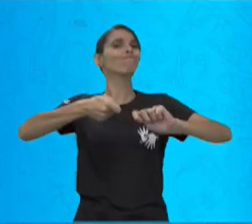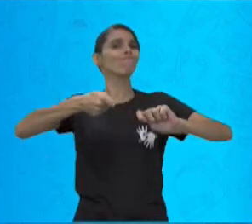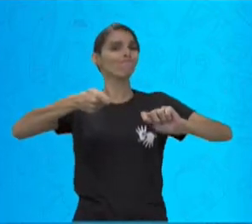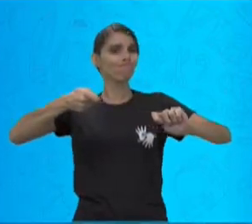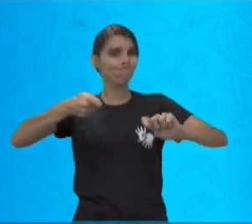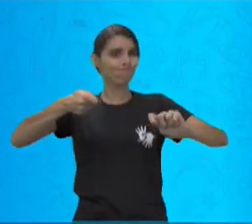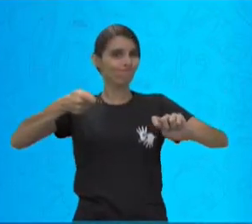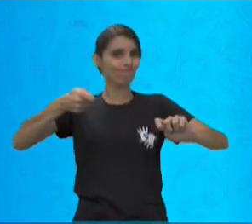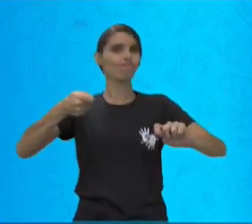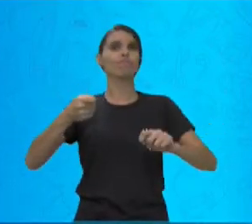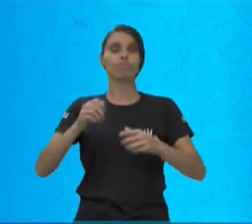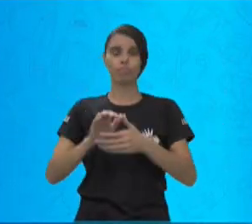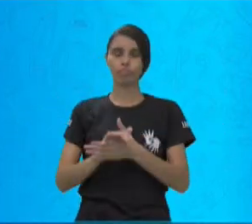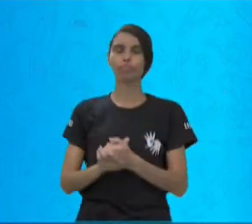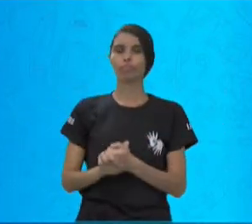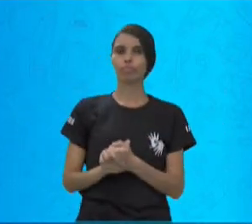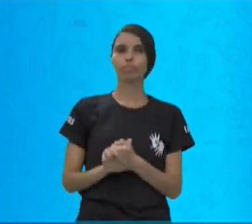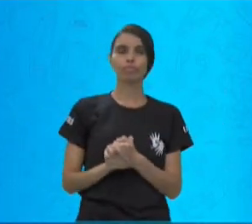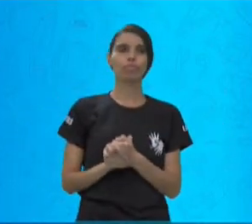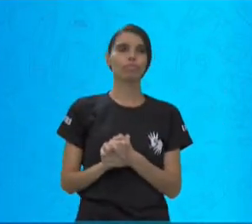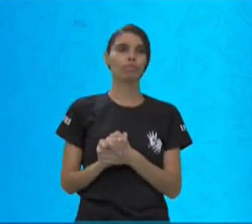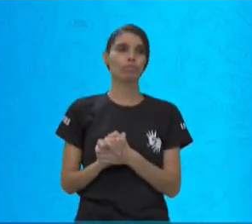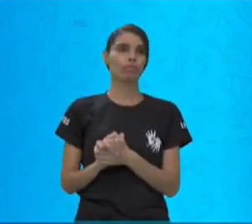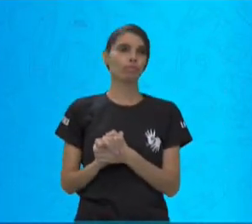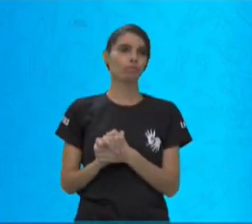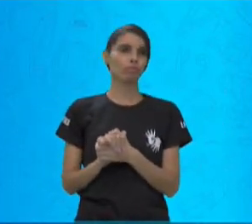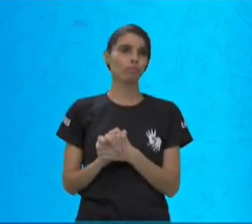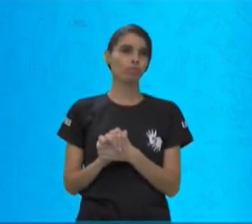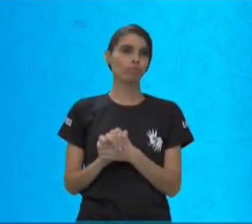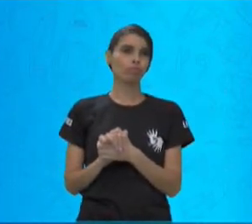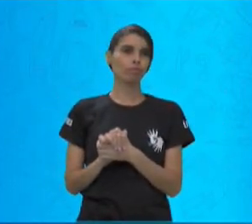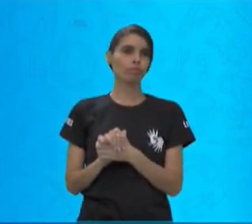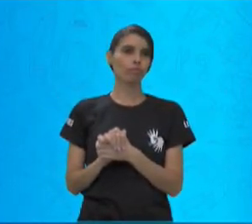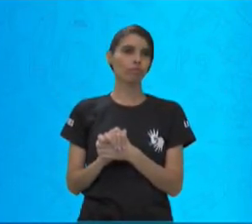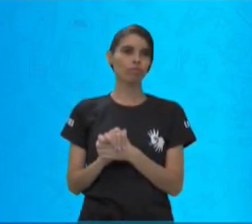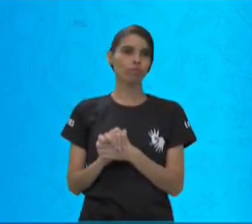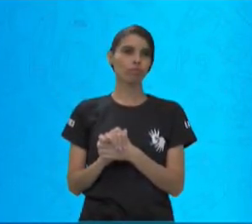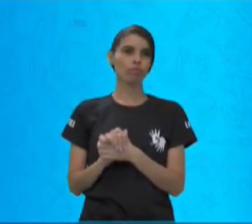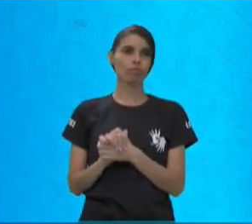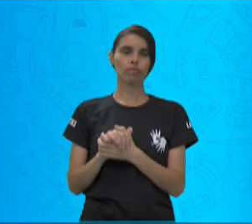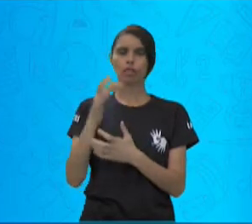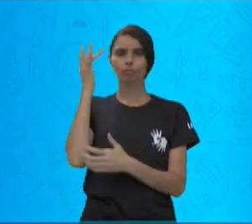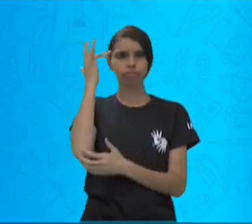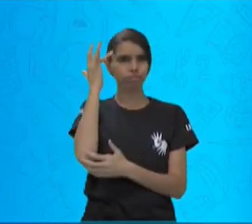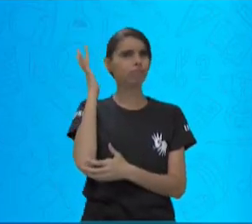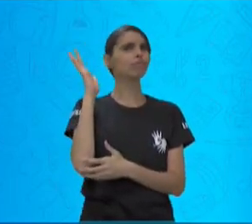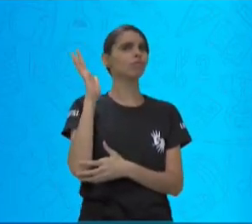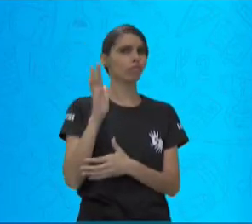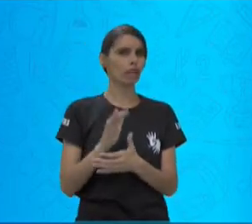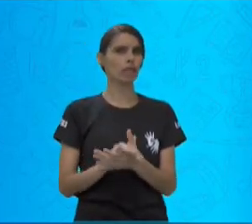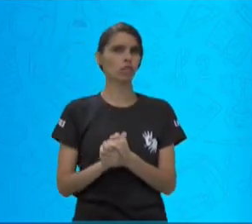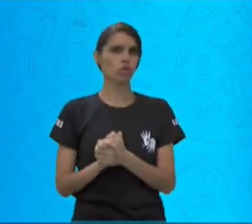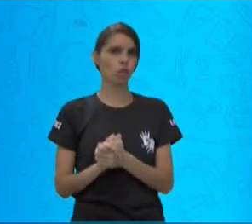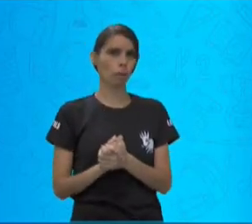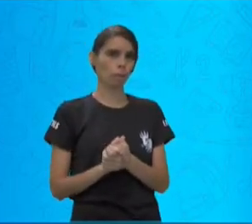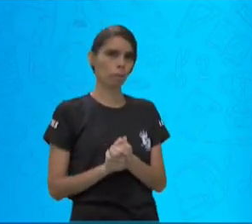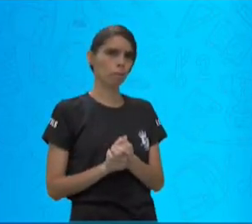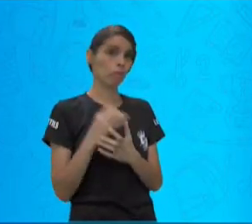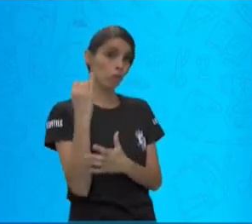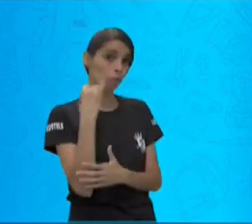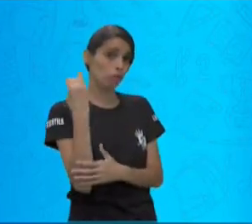e amarrar a nossa peteca e você pode dar um nó bem firme